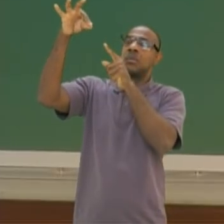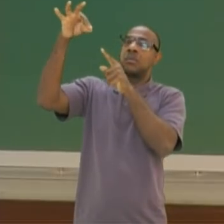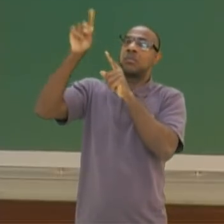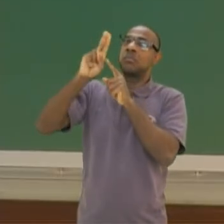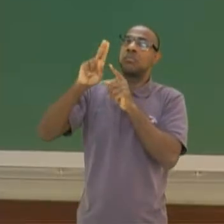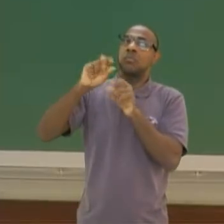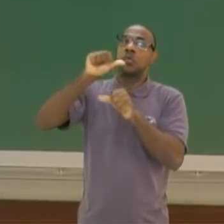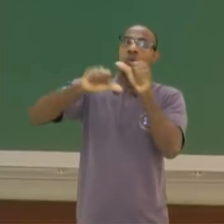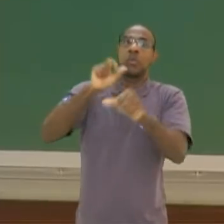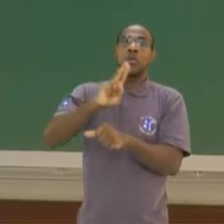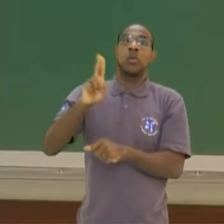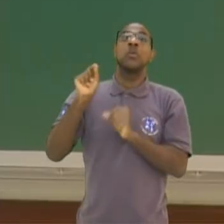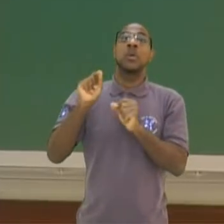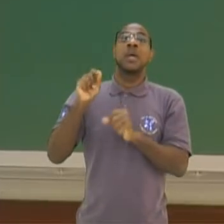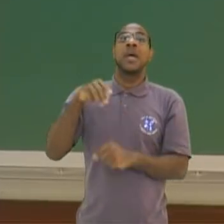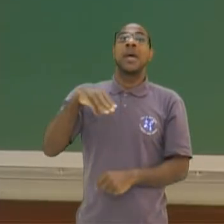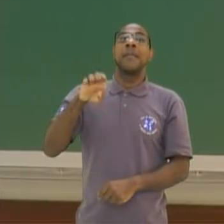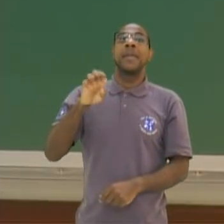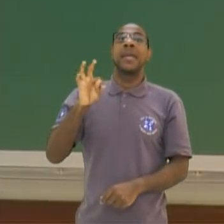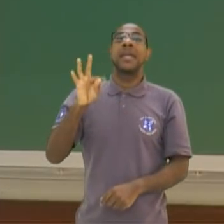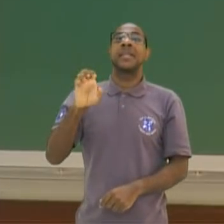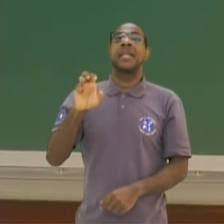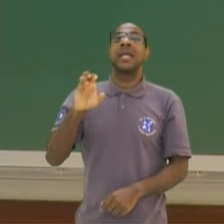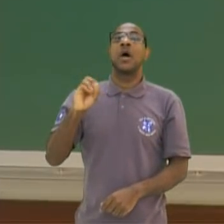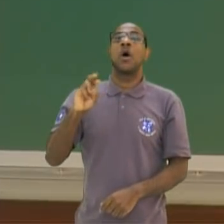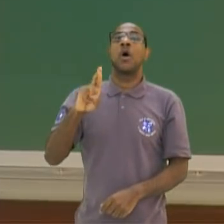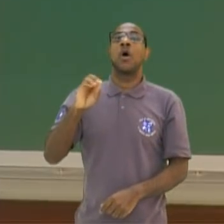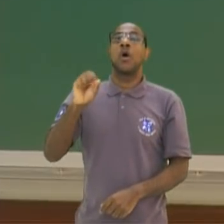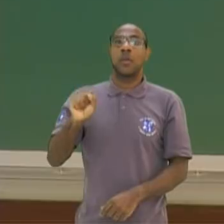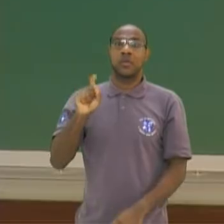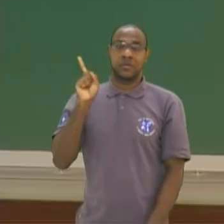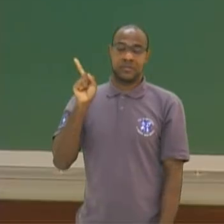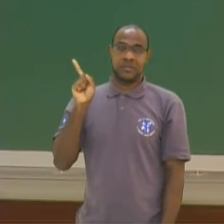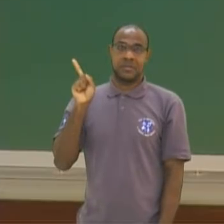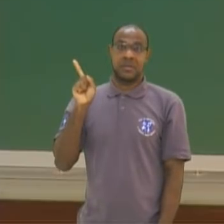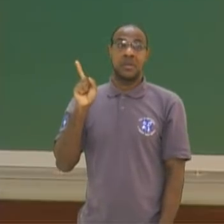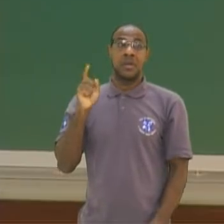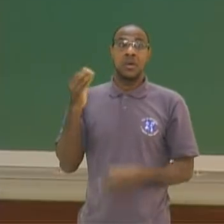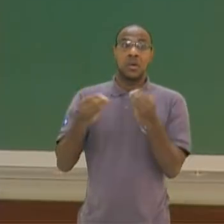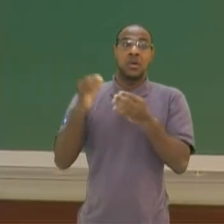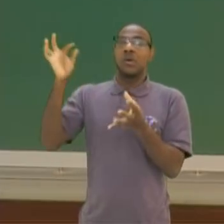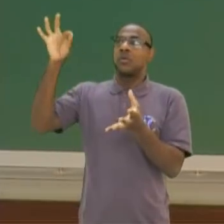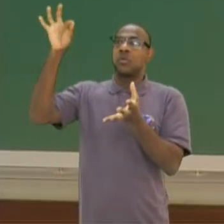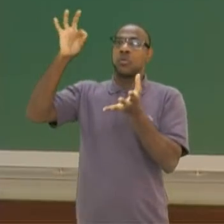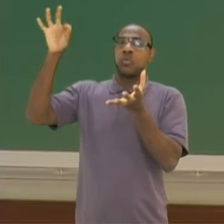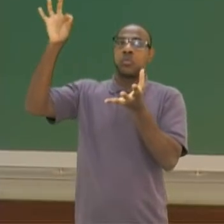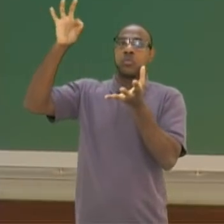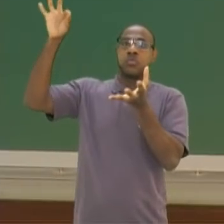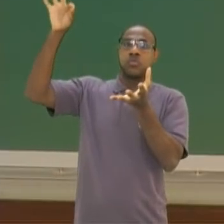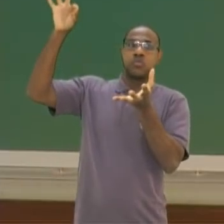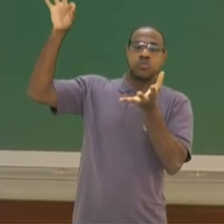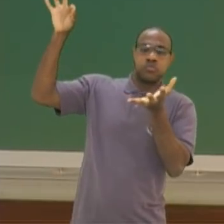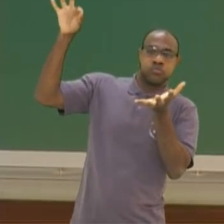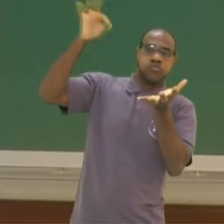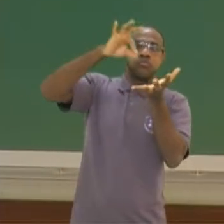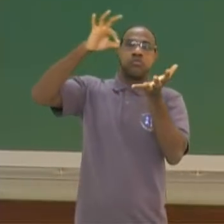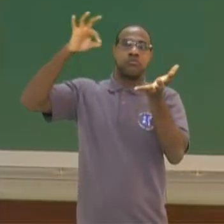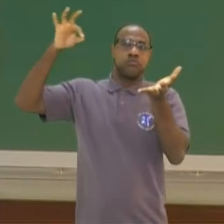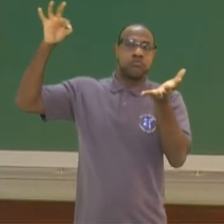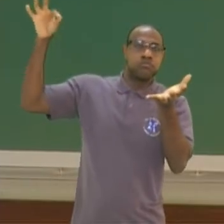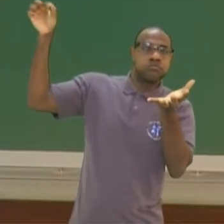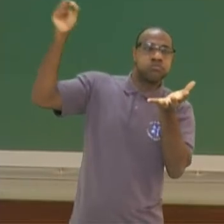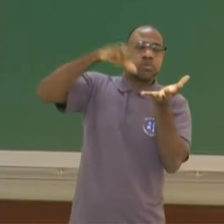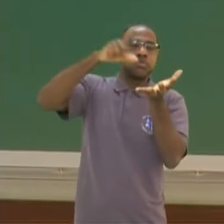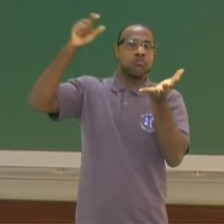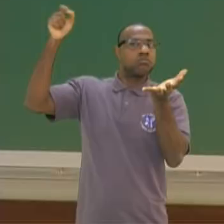asteroide, se chama meteoros. Conforme ele vai impactando, batendo contra